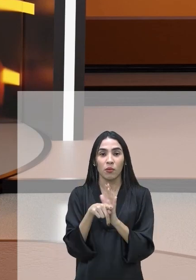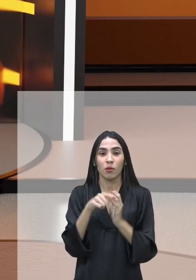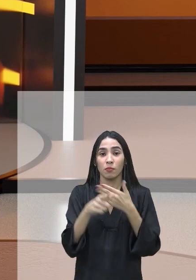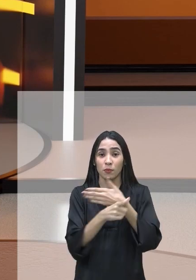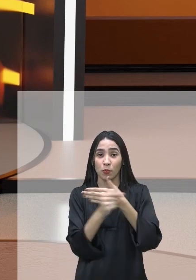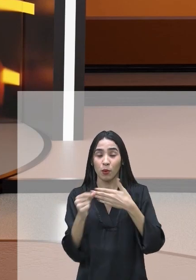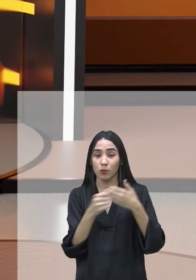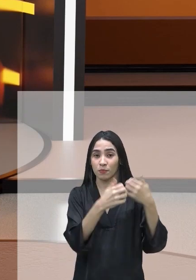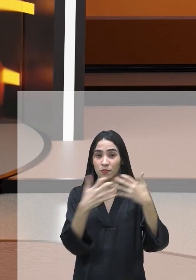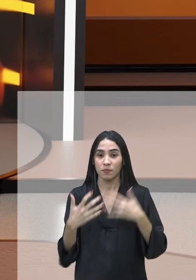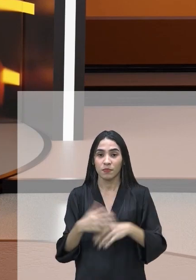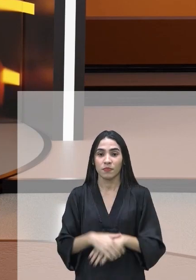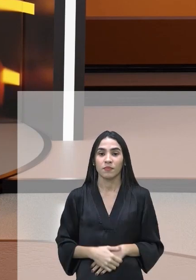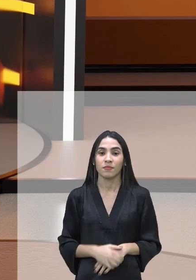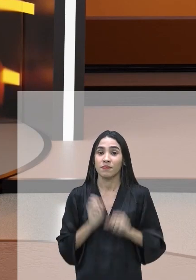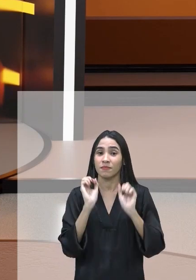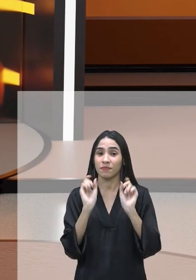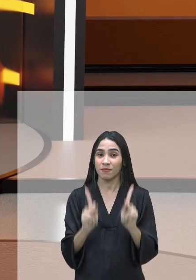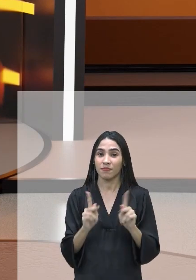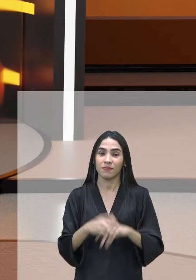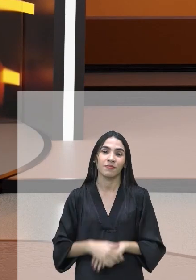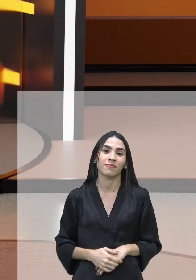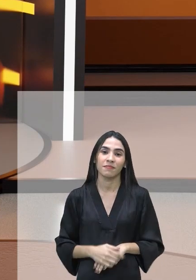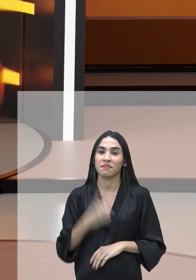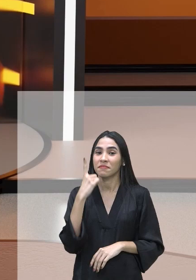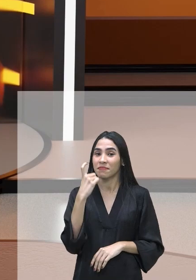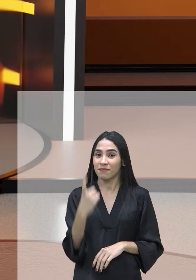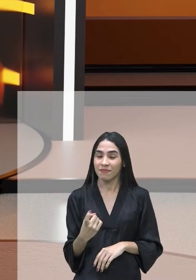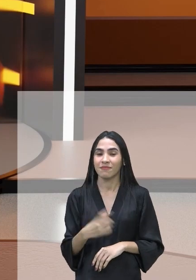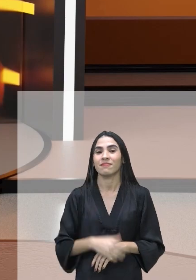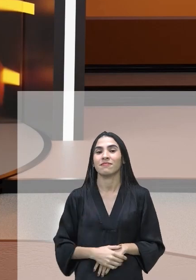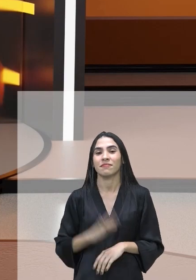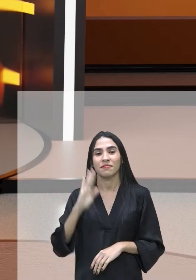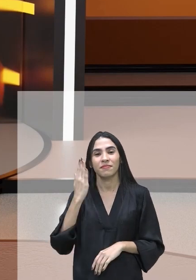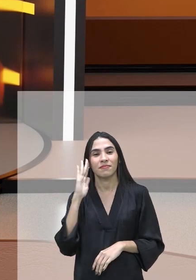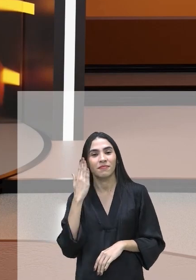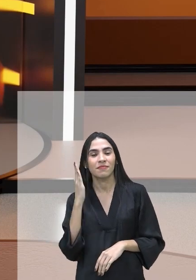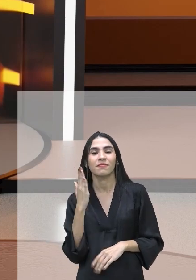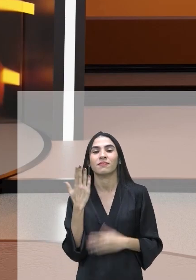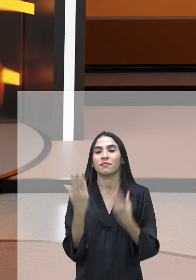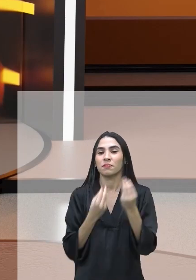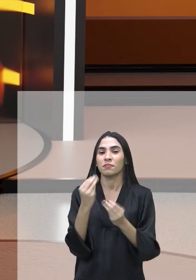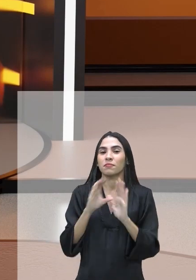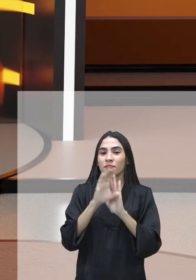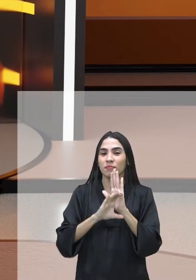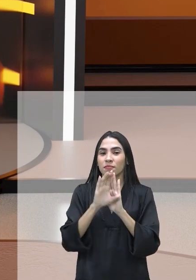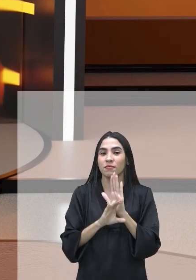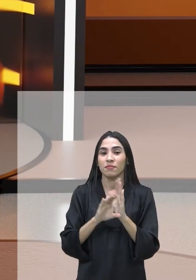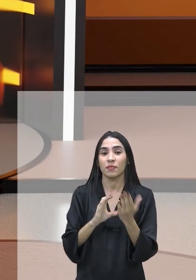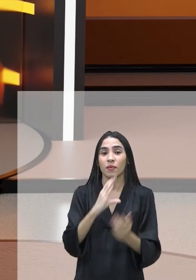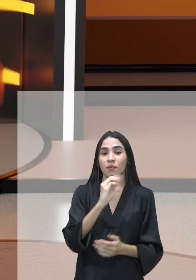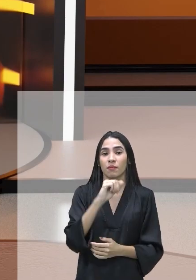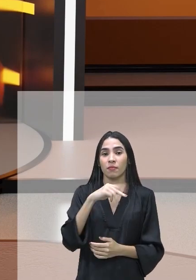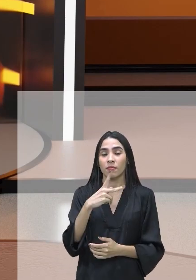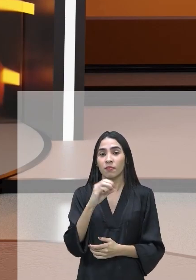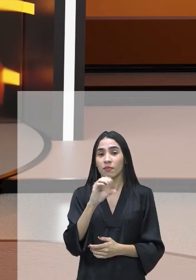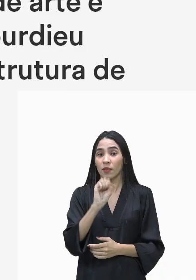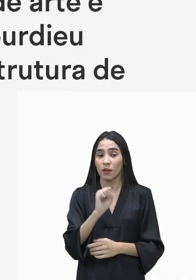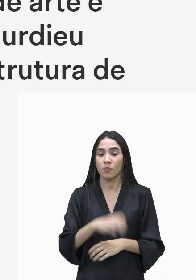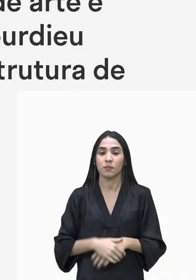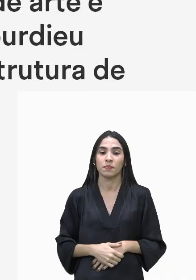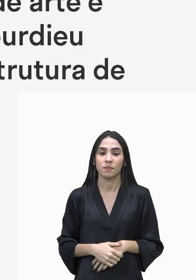Pierre Bourdieu. Ok? É bem interessante aqui entendermos essa concepção de campos para Pierre